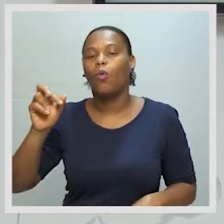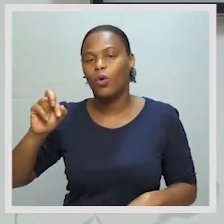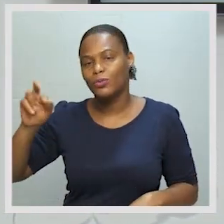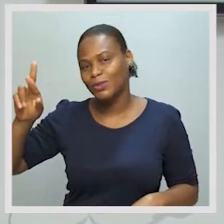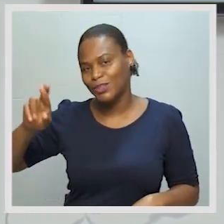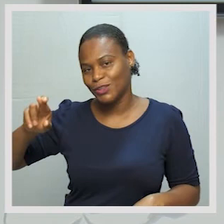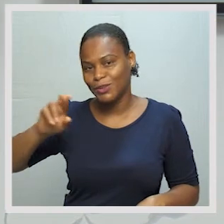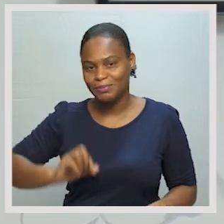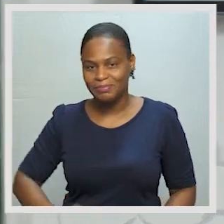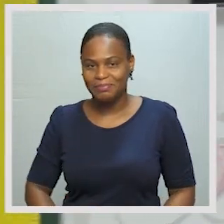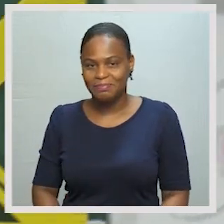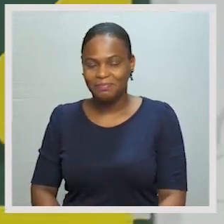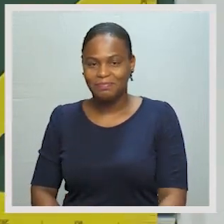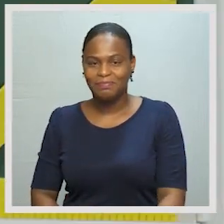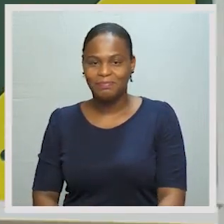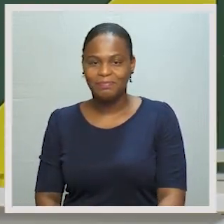8x.